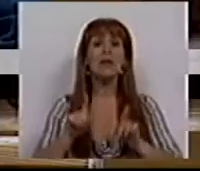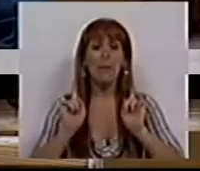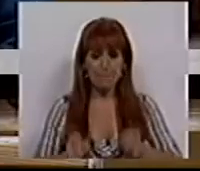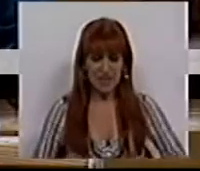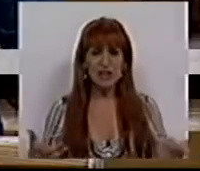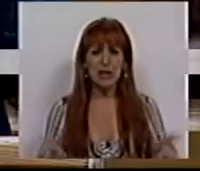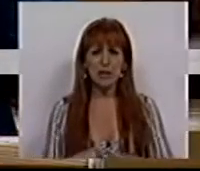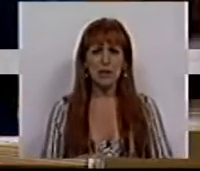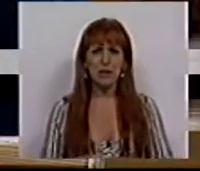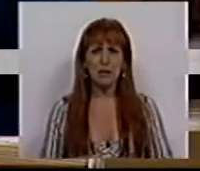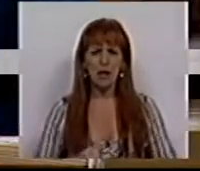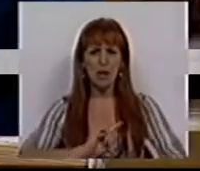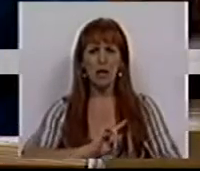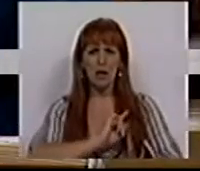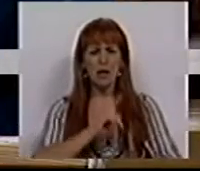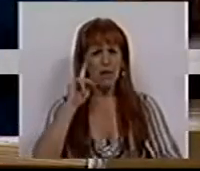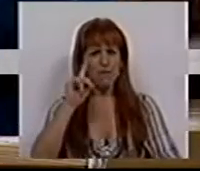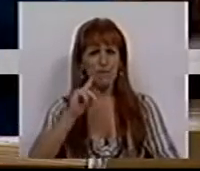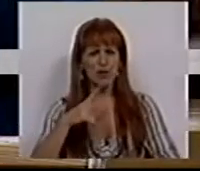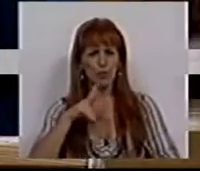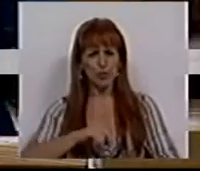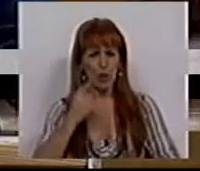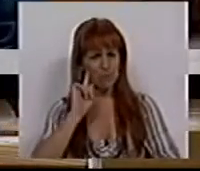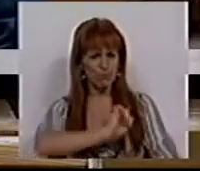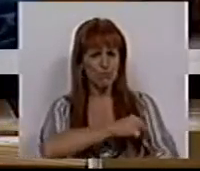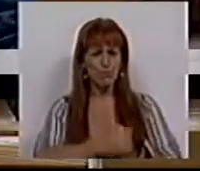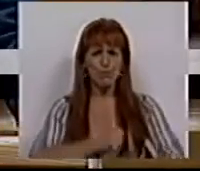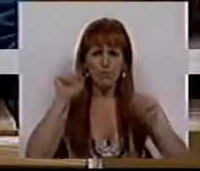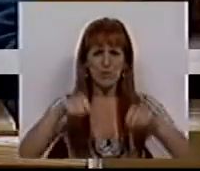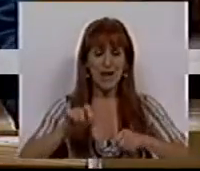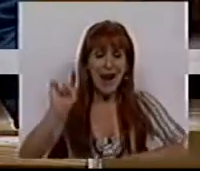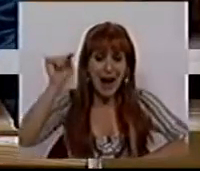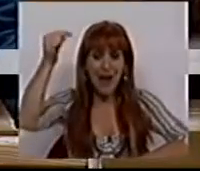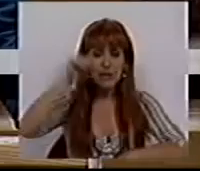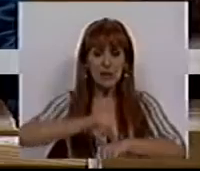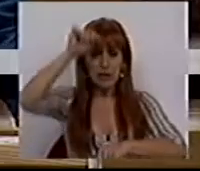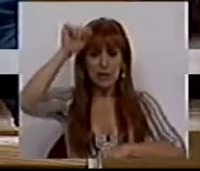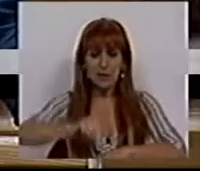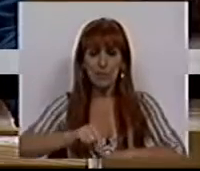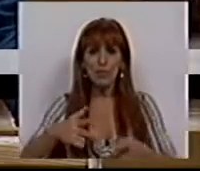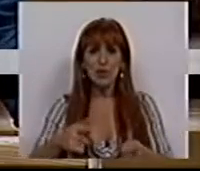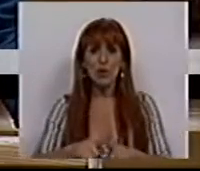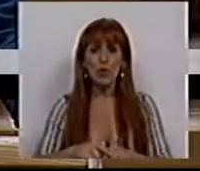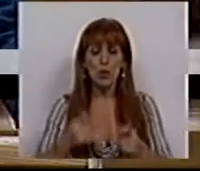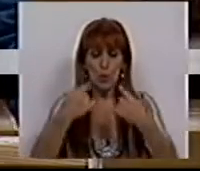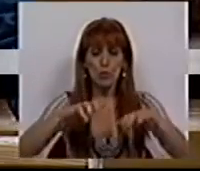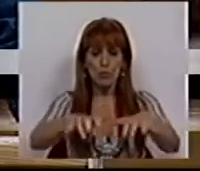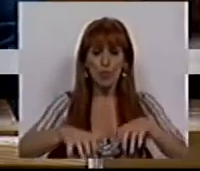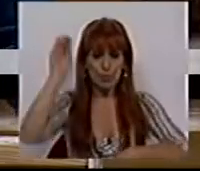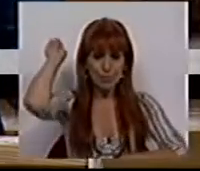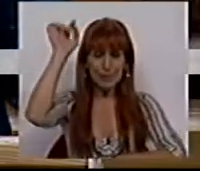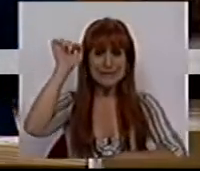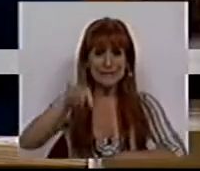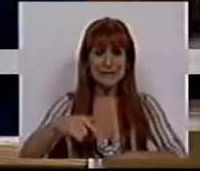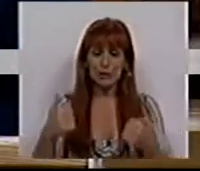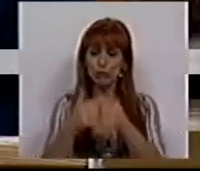deve ser com força vista pelo país. Porque sim, só neste momento é que no plenário da Assembleia